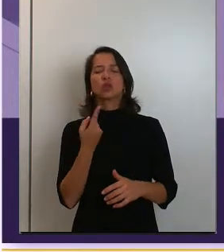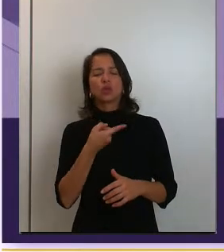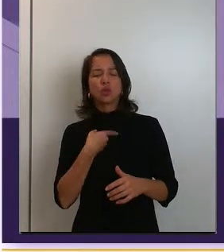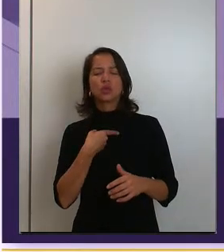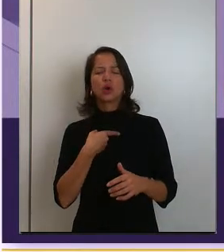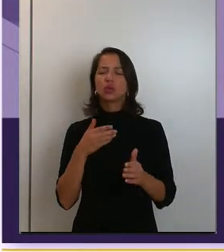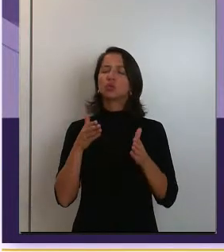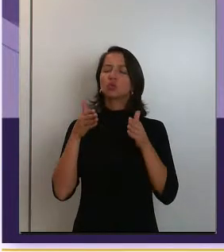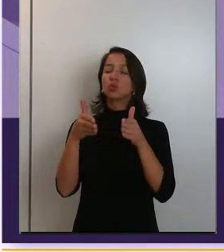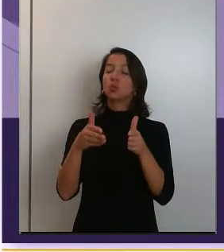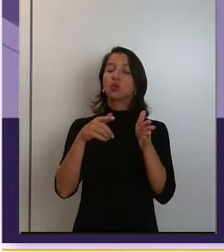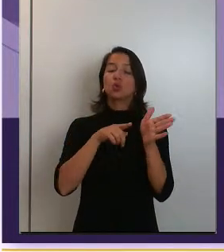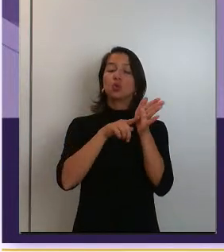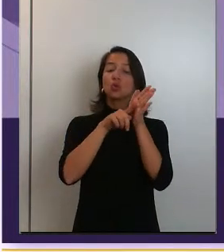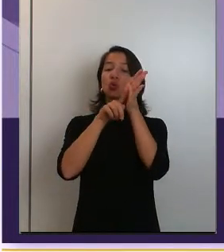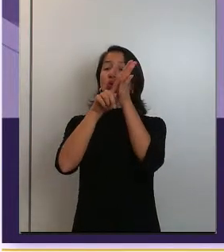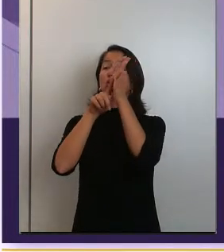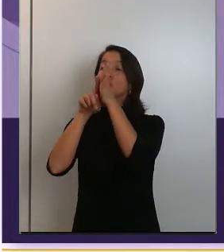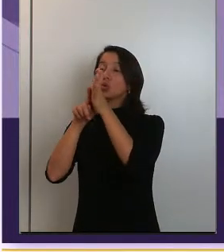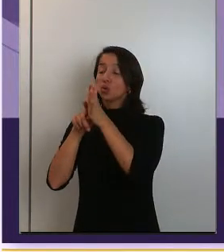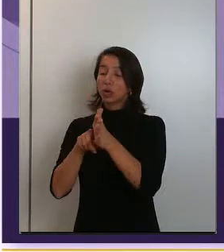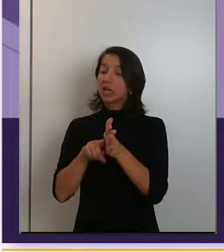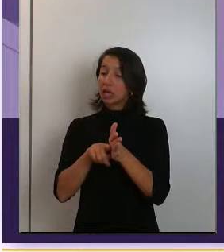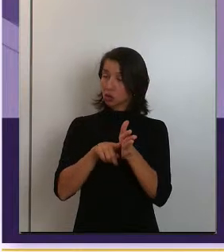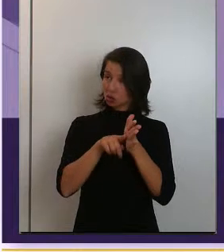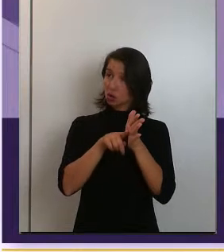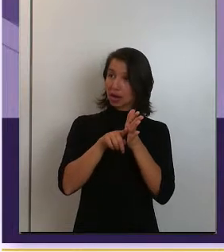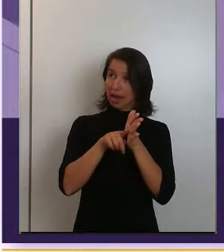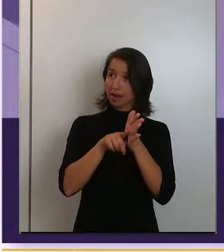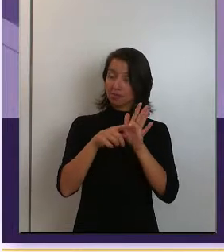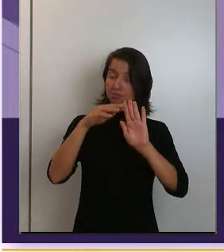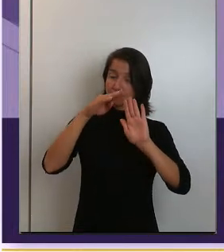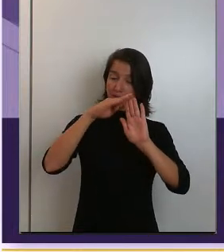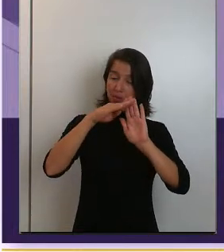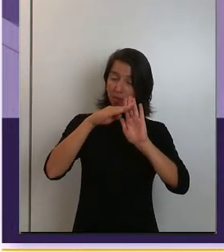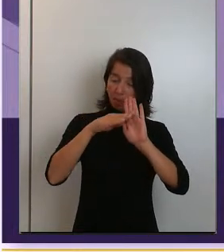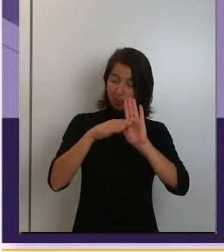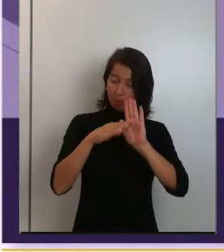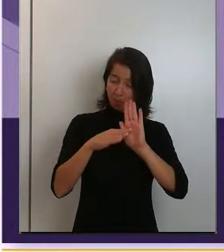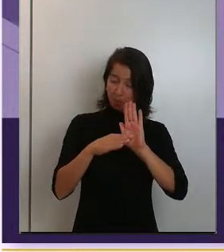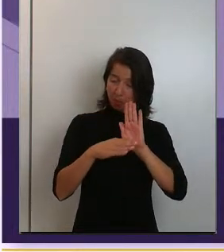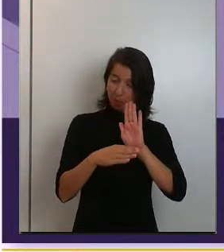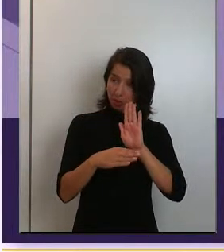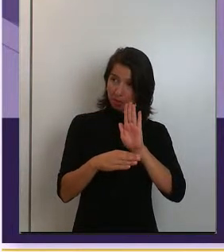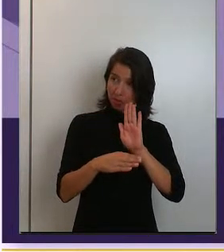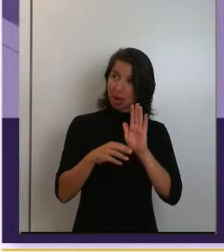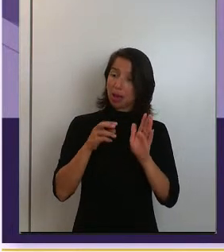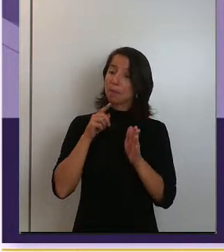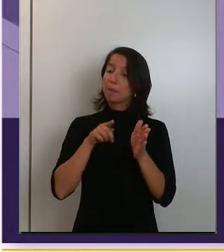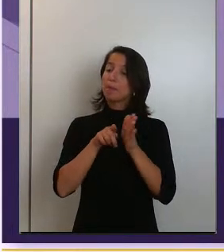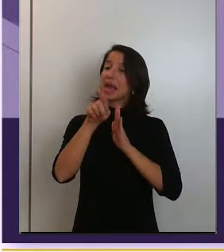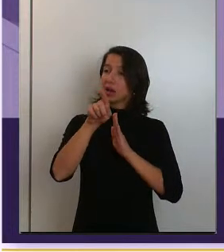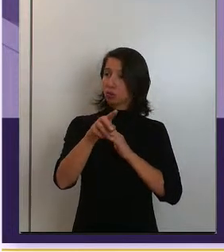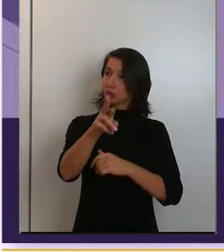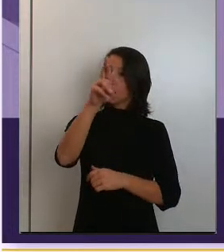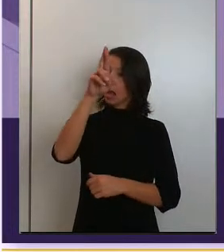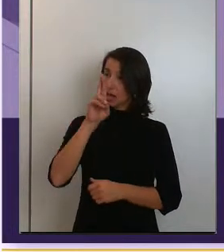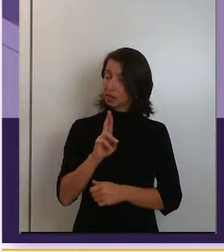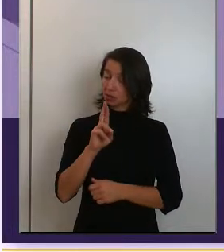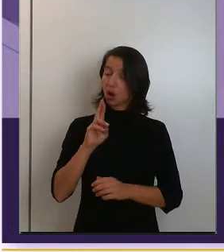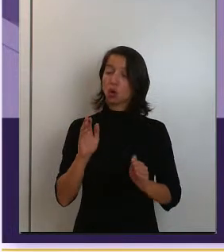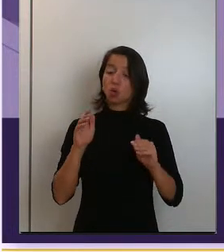para tentar entender diversos aspectos aí relacionados ao aleitamento materno e alimentação